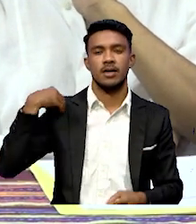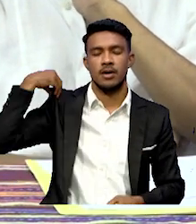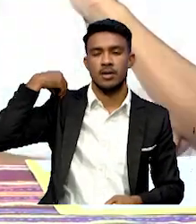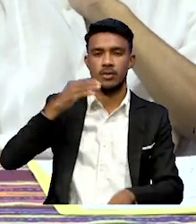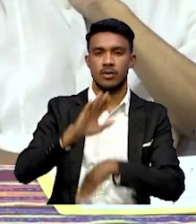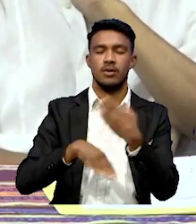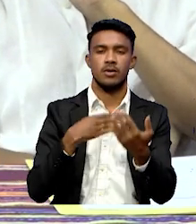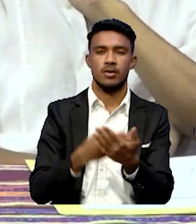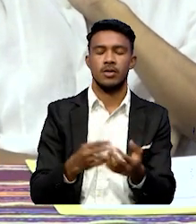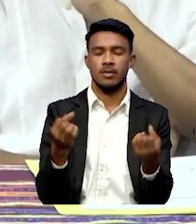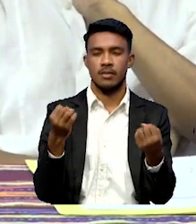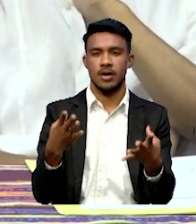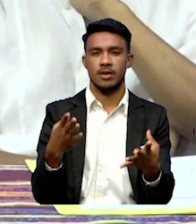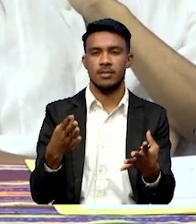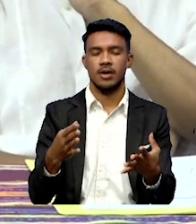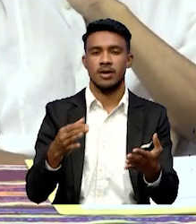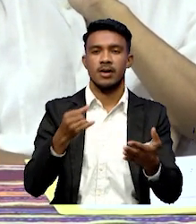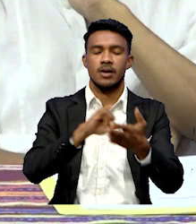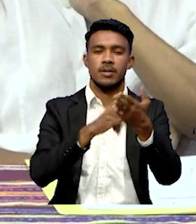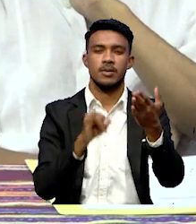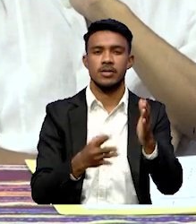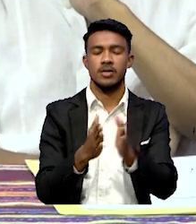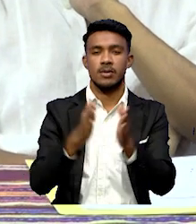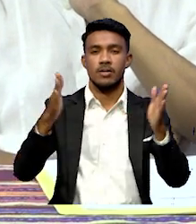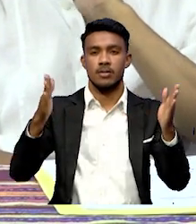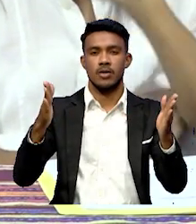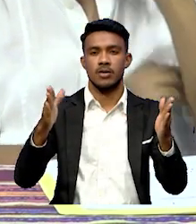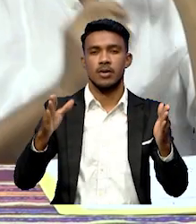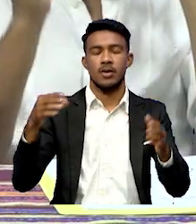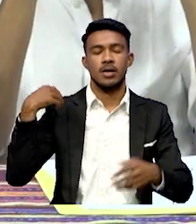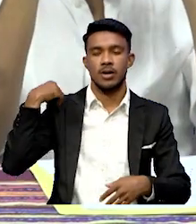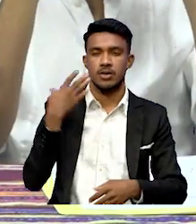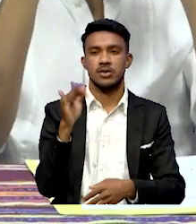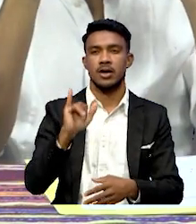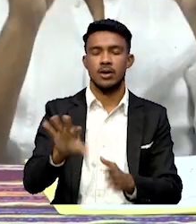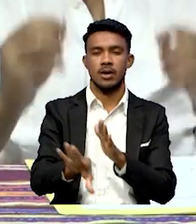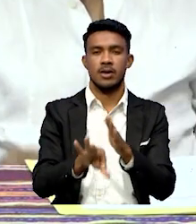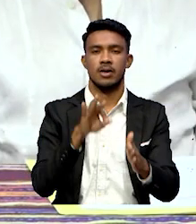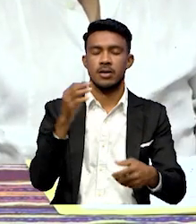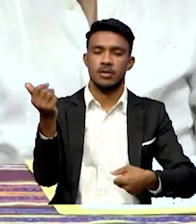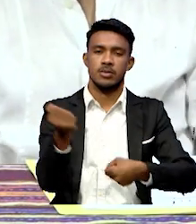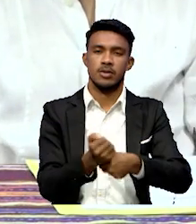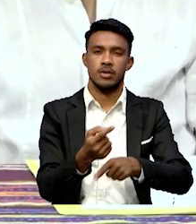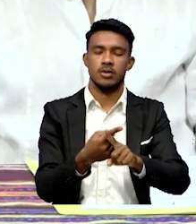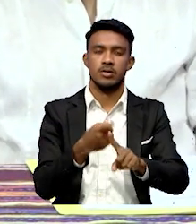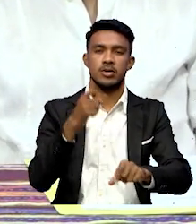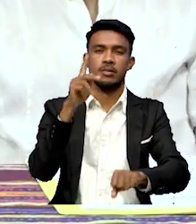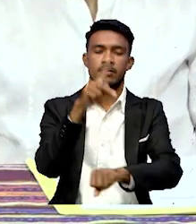dentro da figura Bot Balum, no candidato Sirenebe, que tem apoio do partido